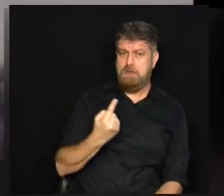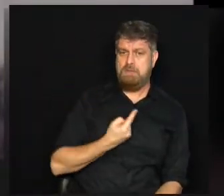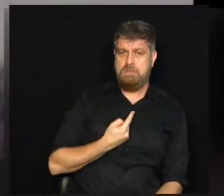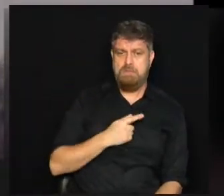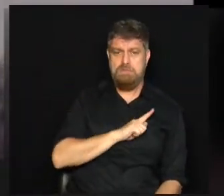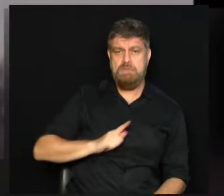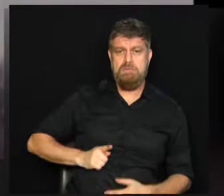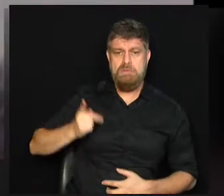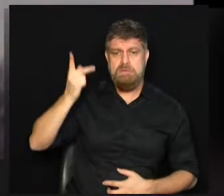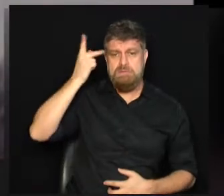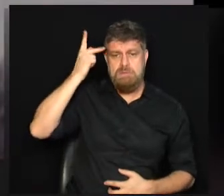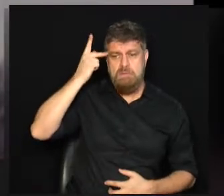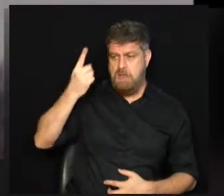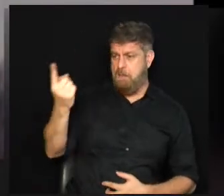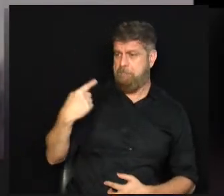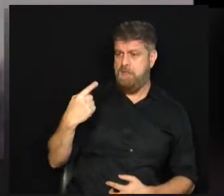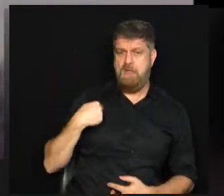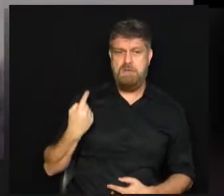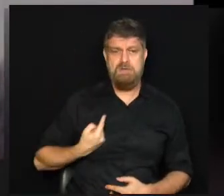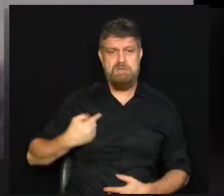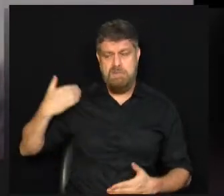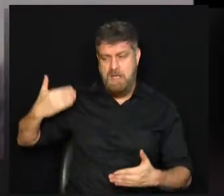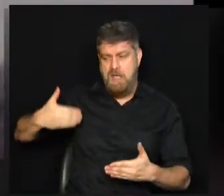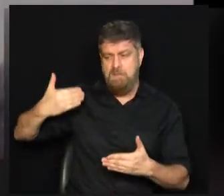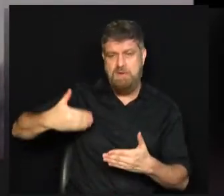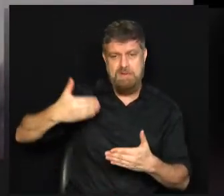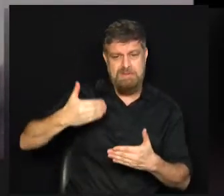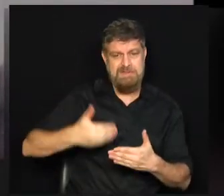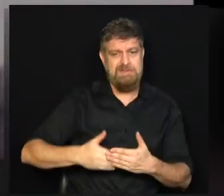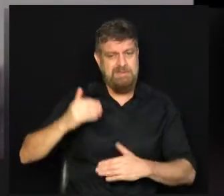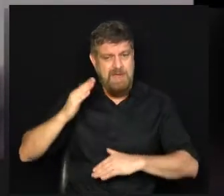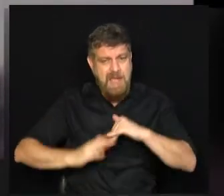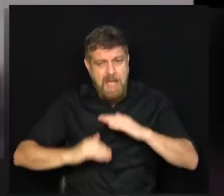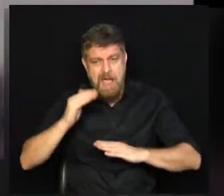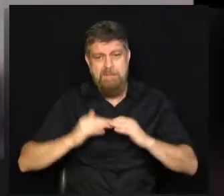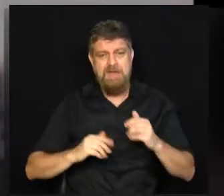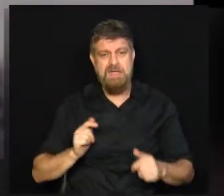paulista. Há muito tempo vem sendo feito esse trabalho de